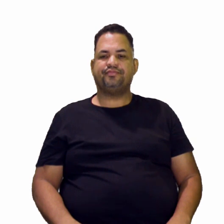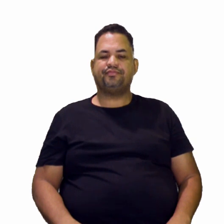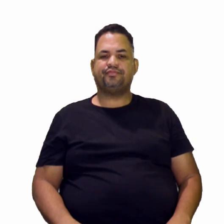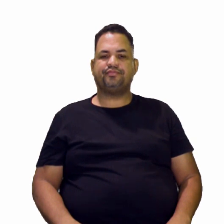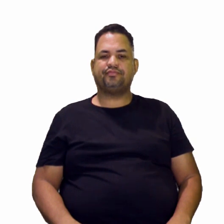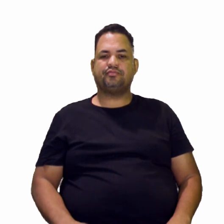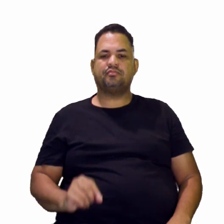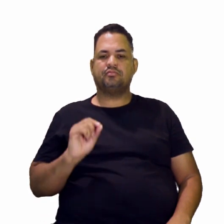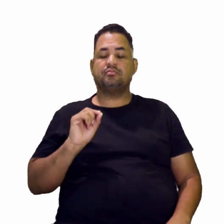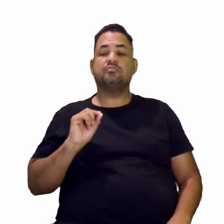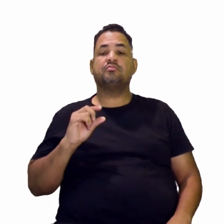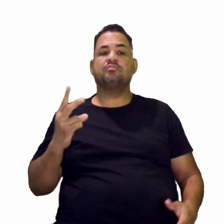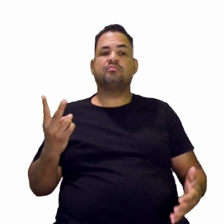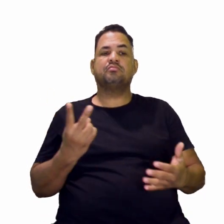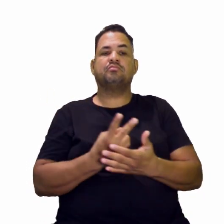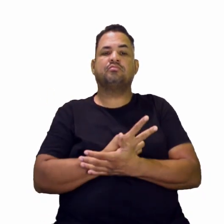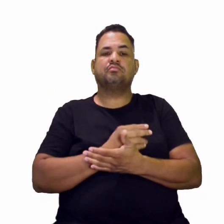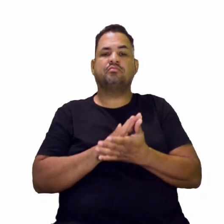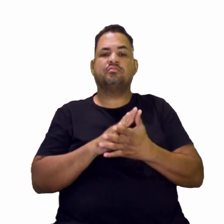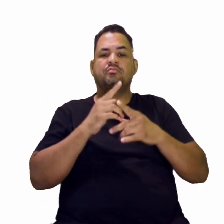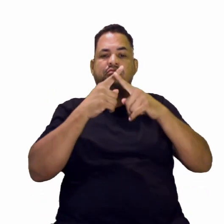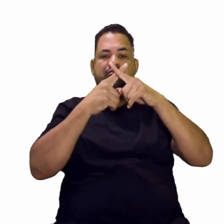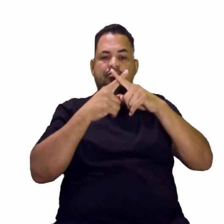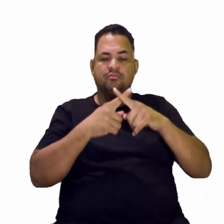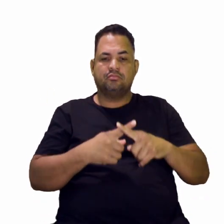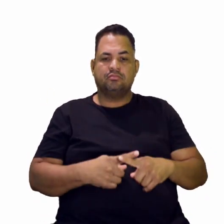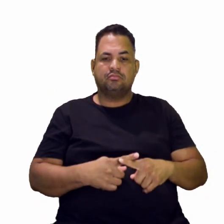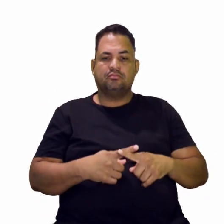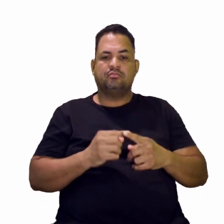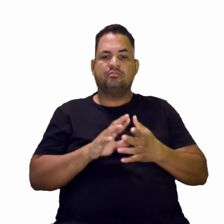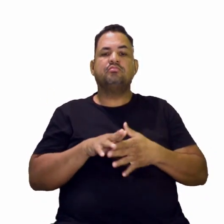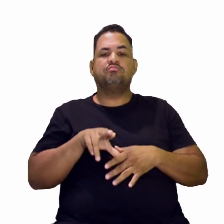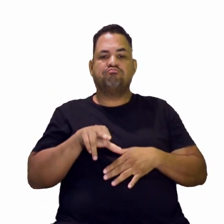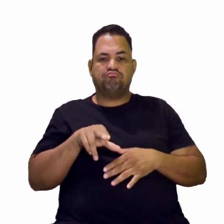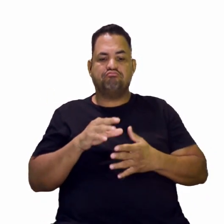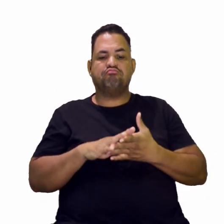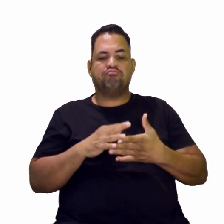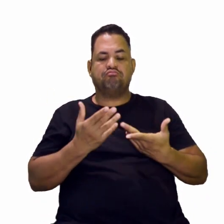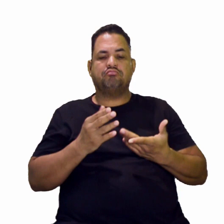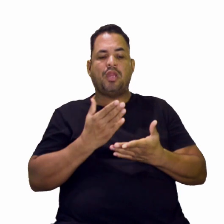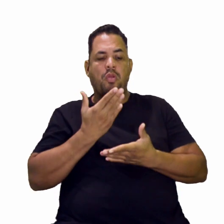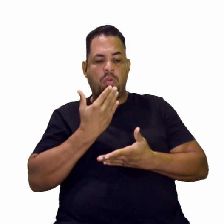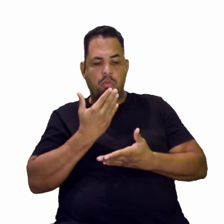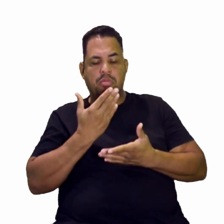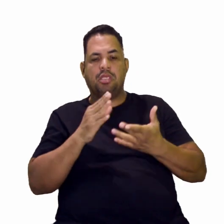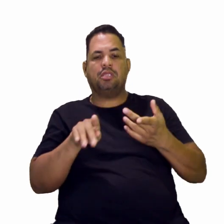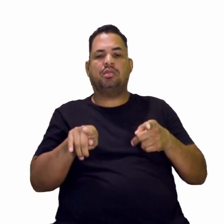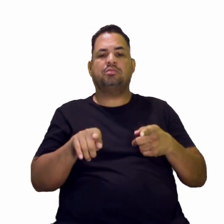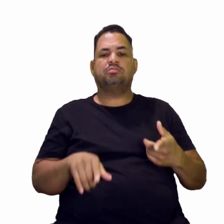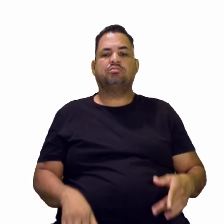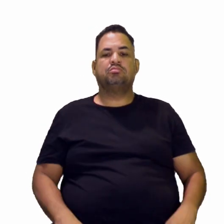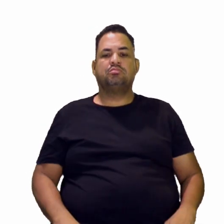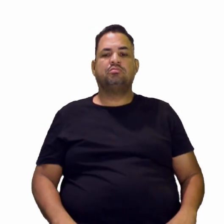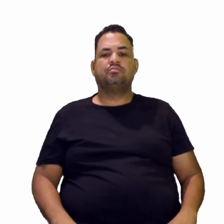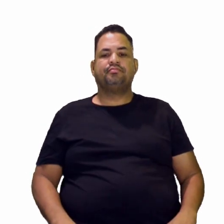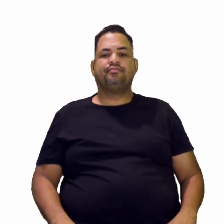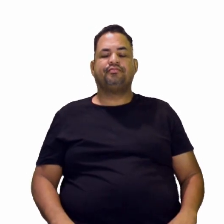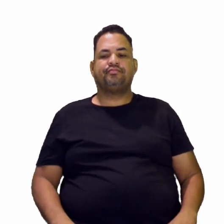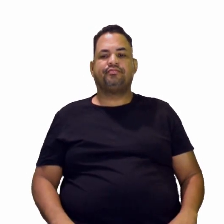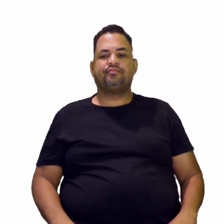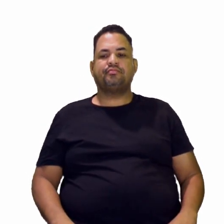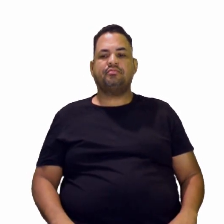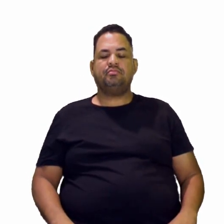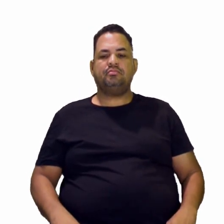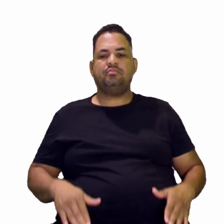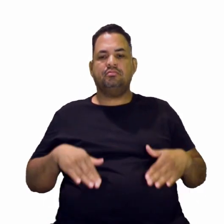E o que vai acontecer? Eles vão disputar as mesmas coisas, entendeu? Lembra que eu falei no início da aula,